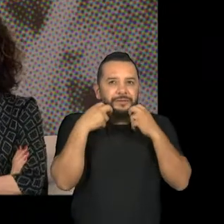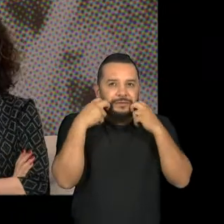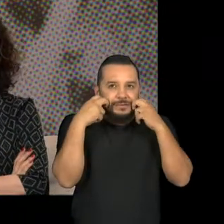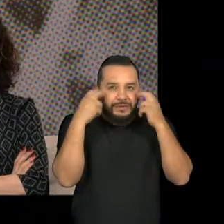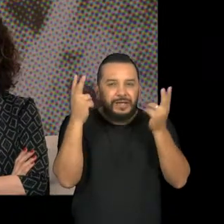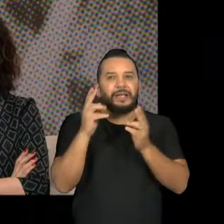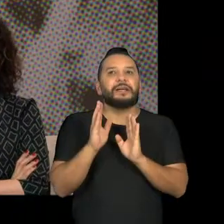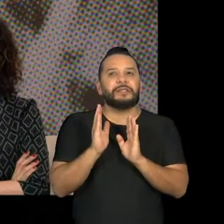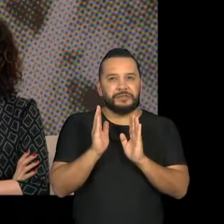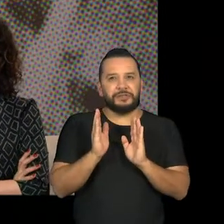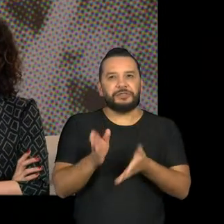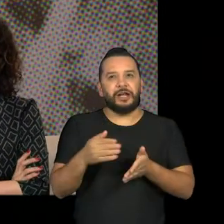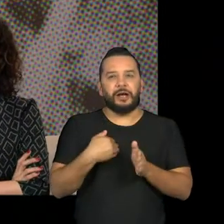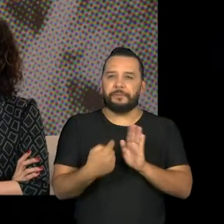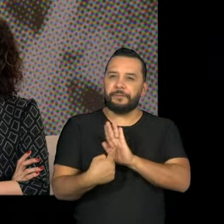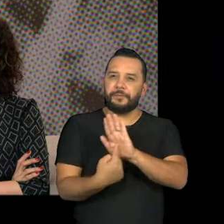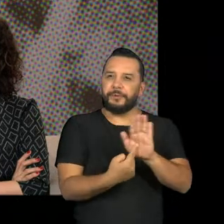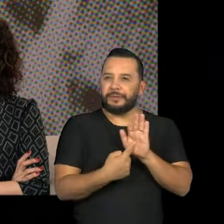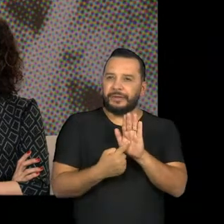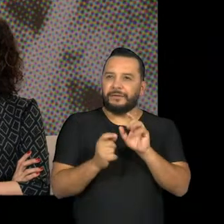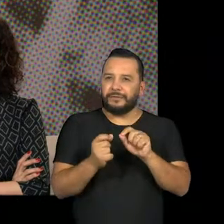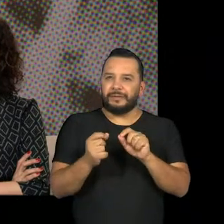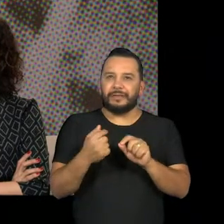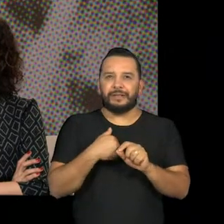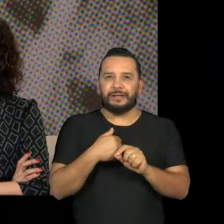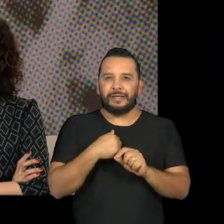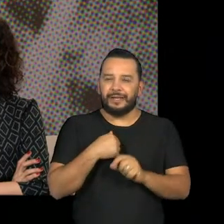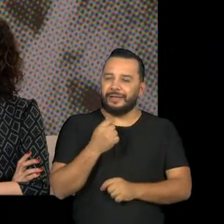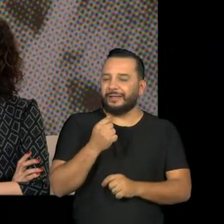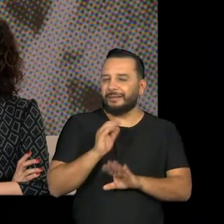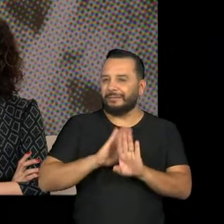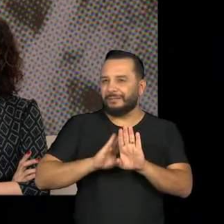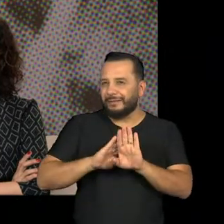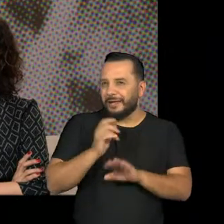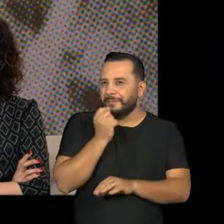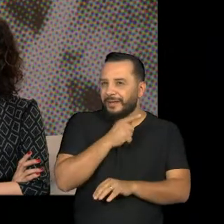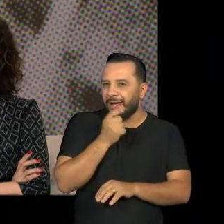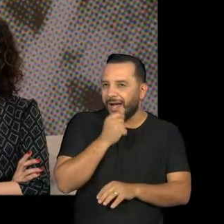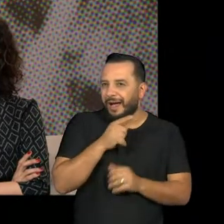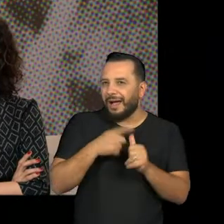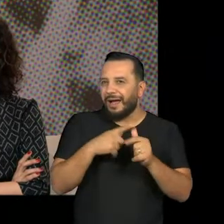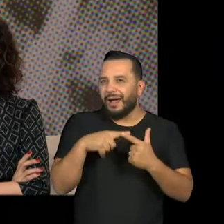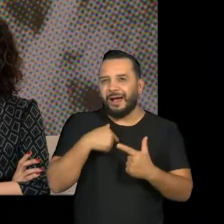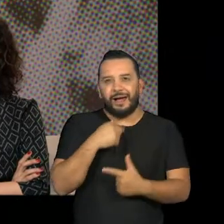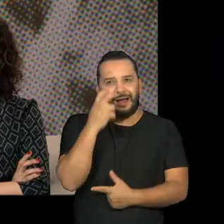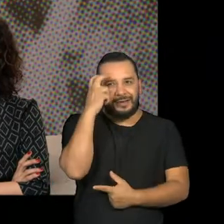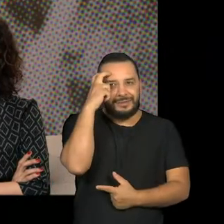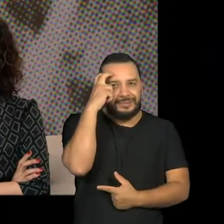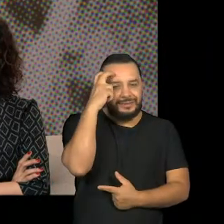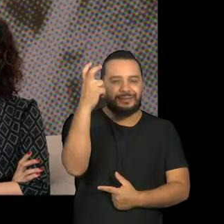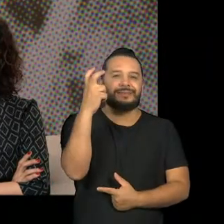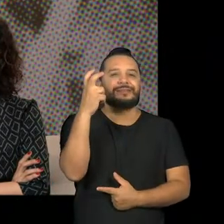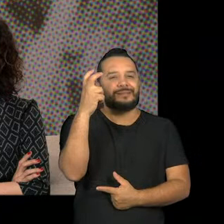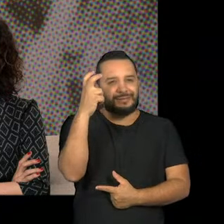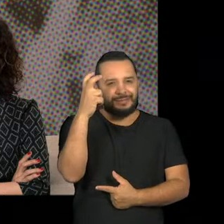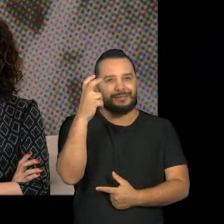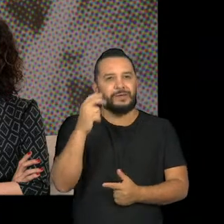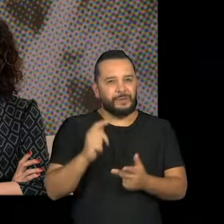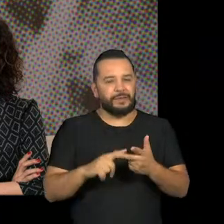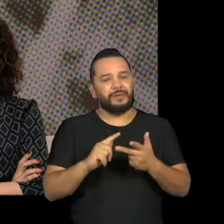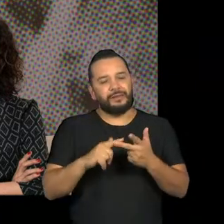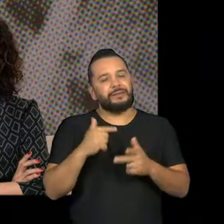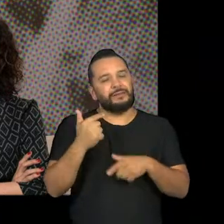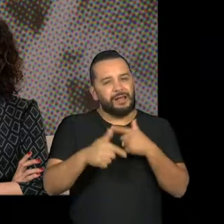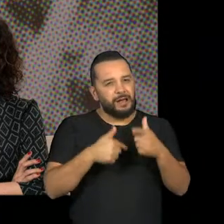já apontava, sinalizava, assim, um tempo de comédia, uma inteligência, um trabalho muito